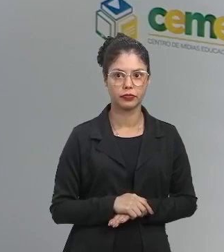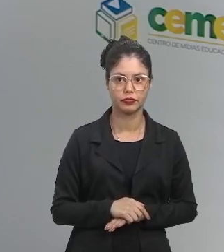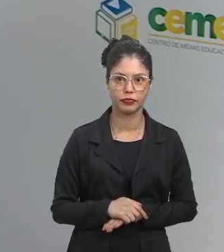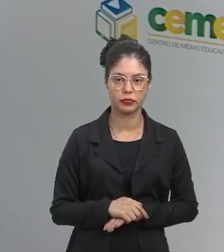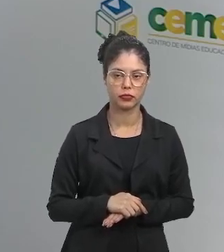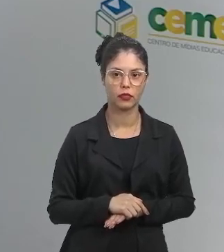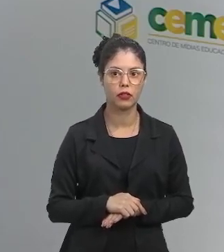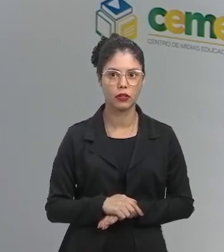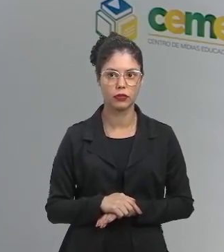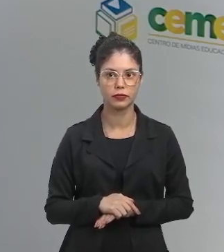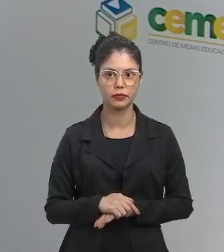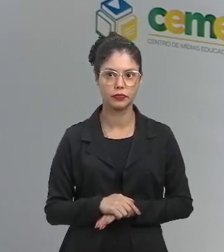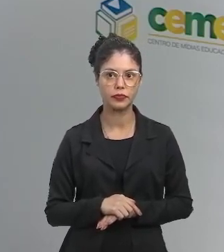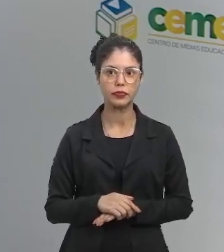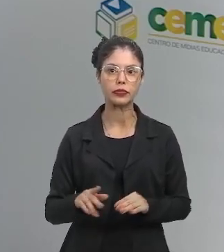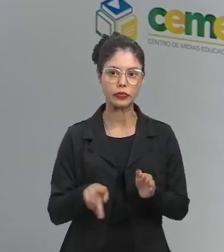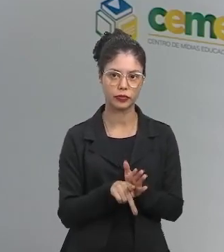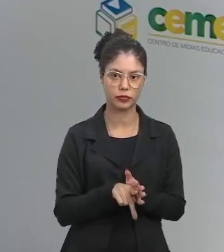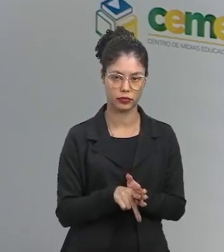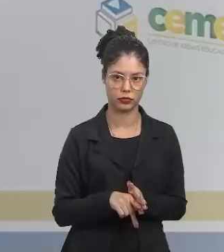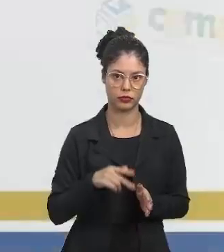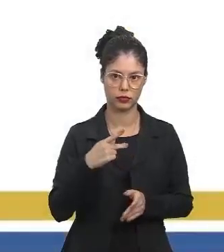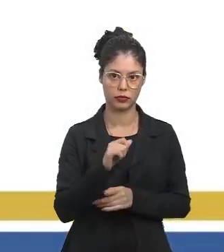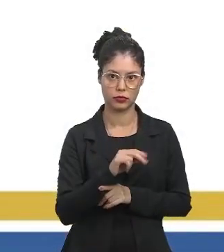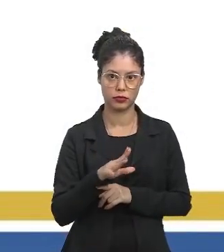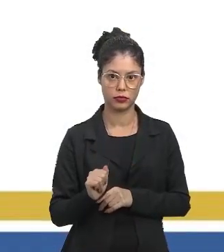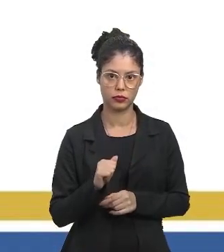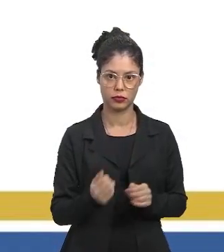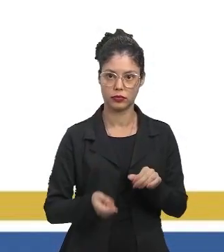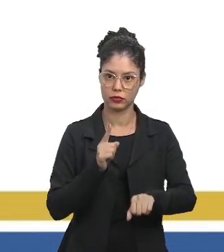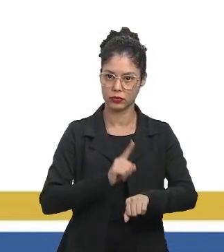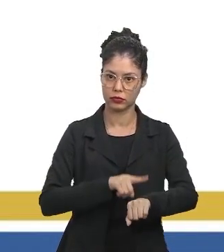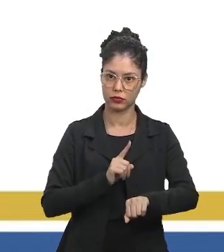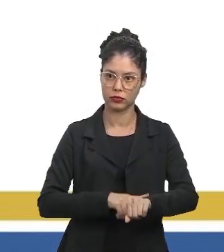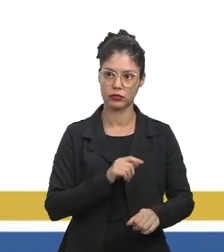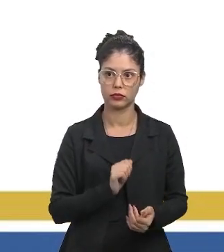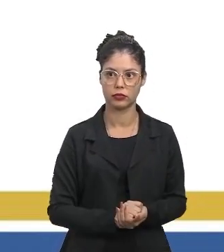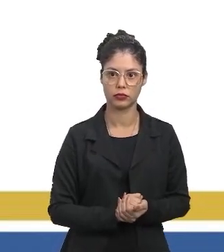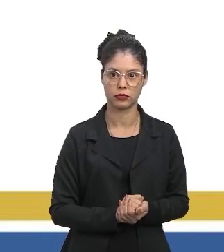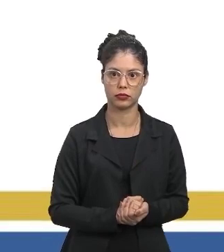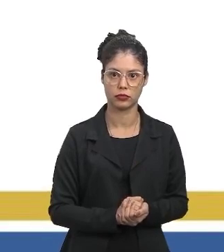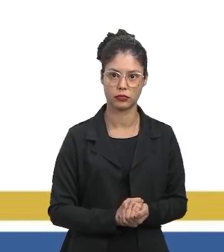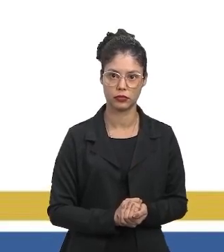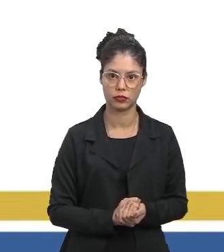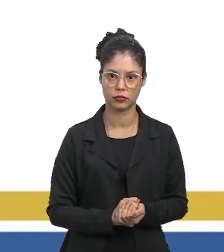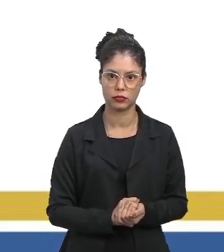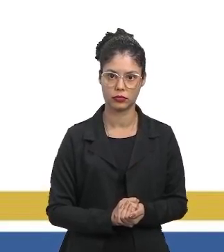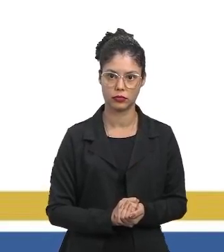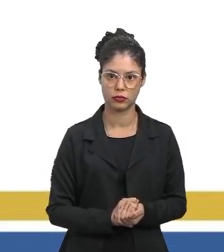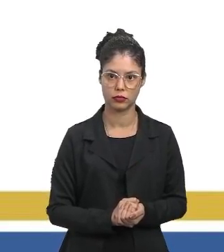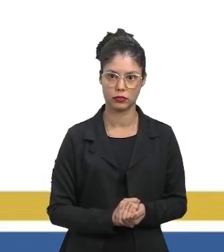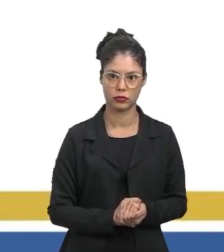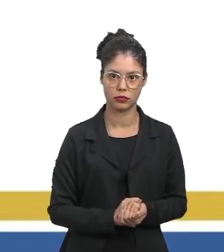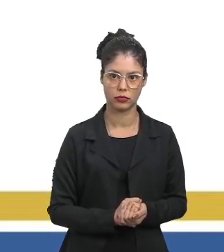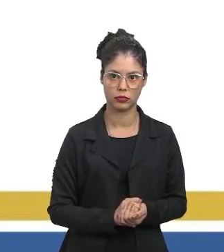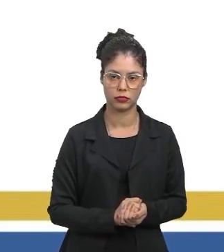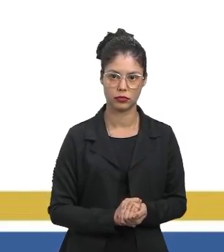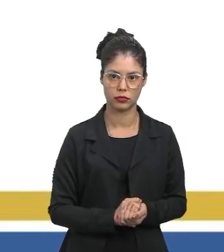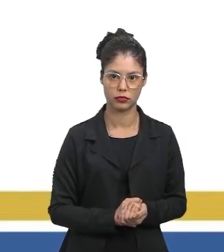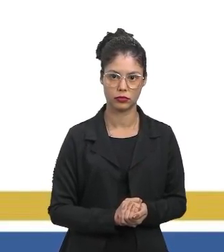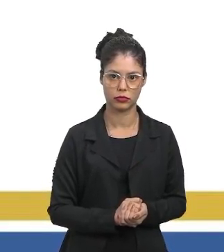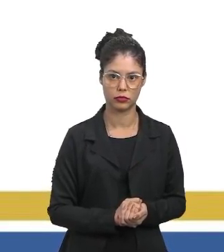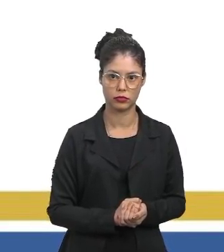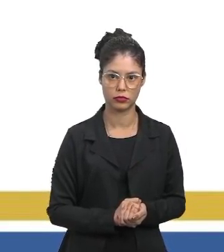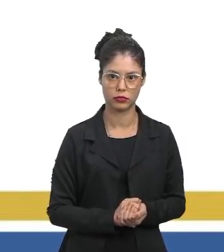Então, imunização ativa, passiva, tempo de produção, e aí vamos adiante. Opa! Vamos